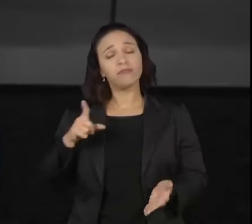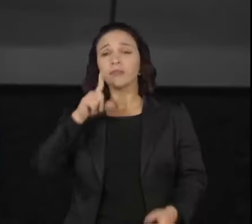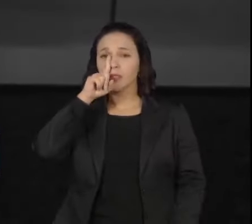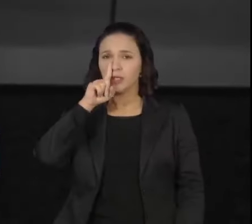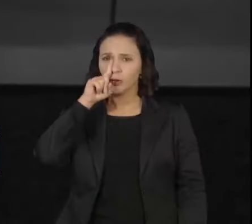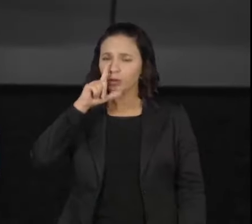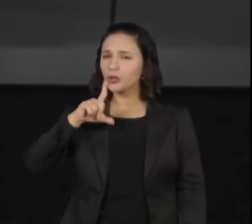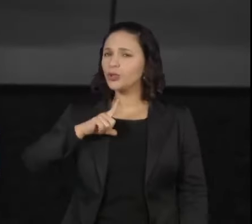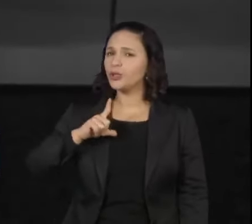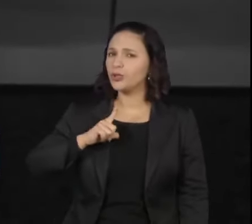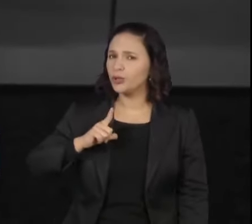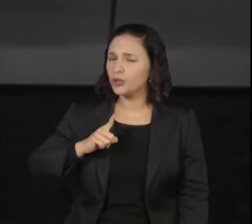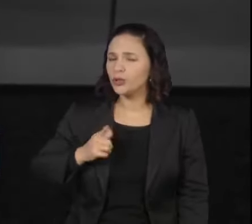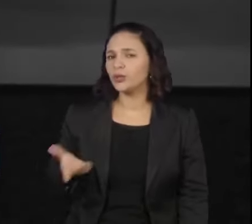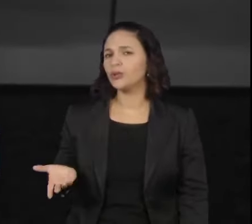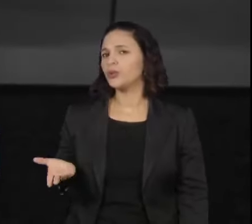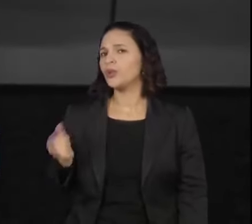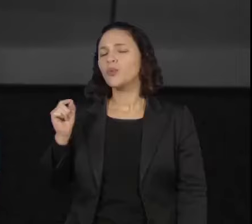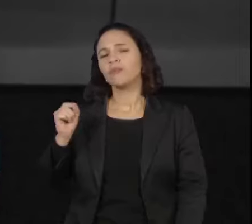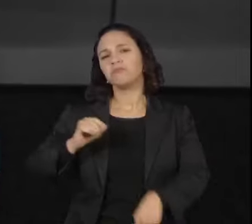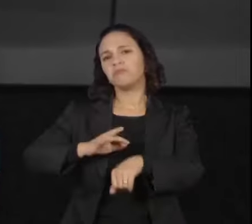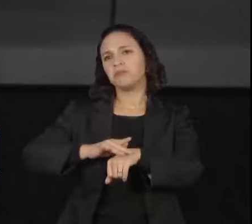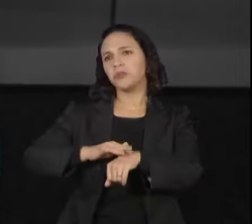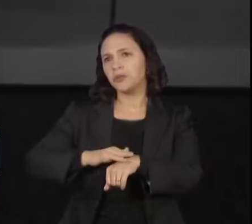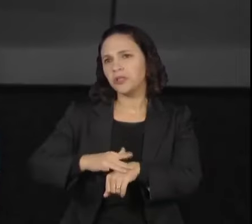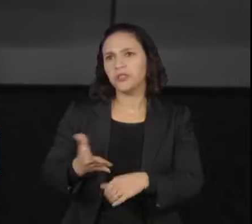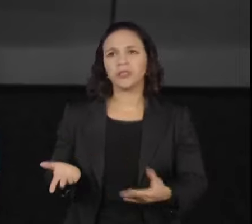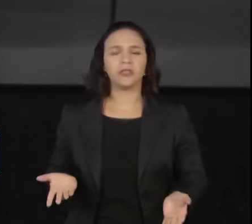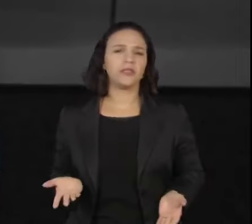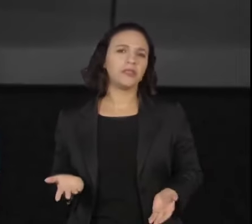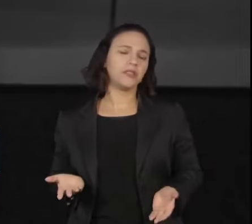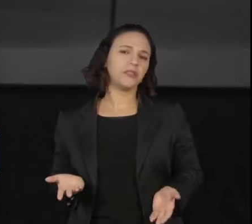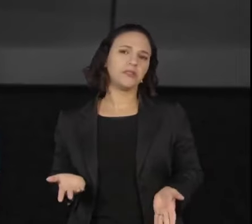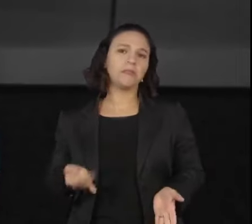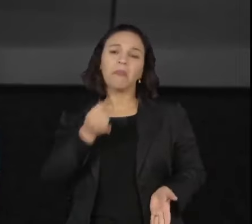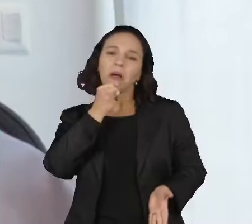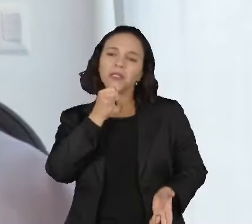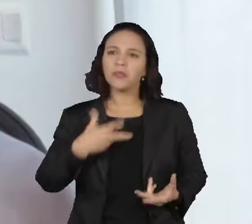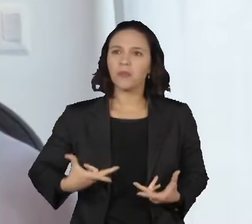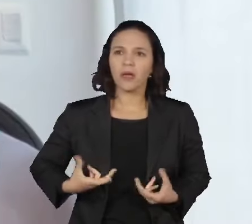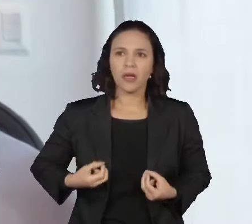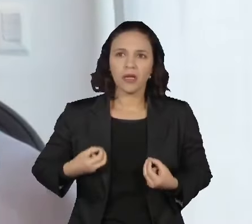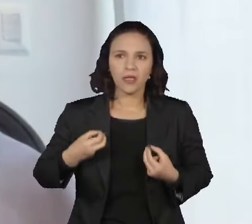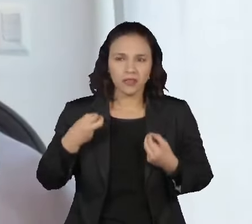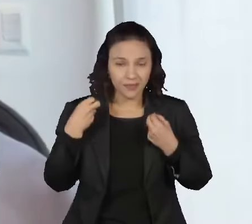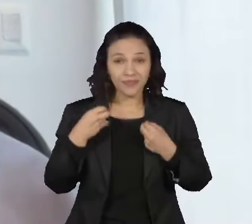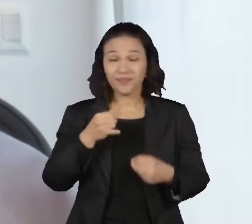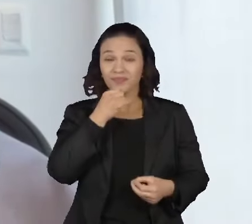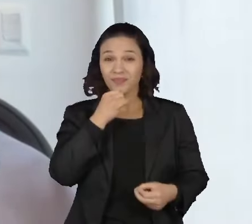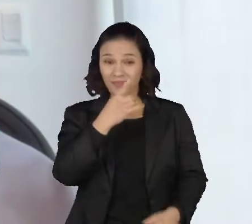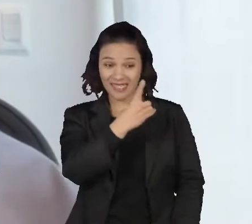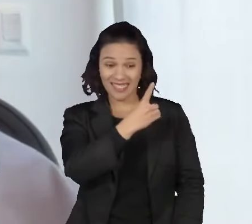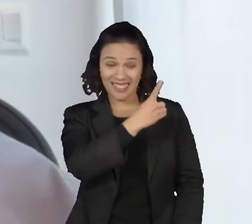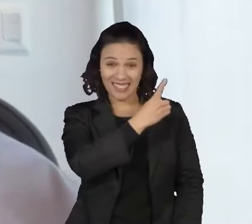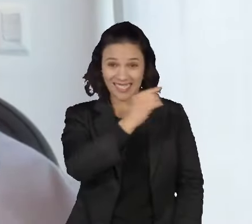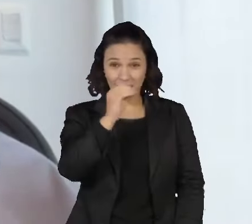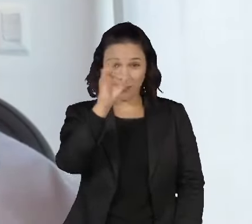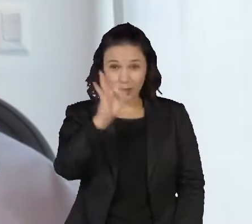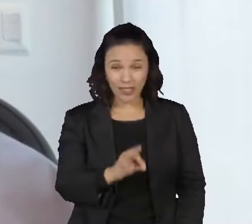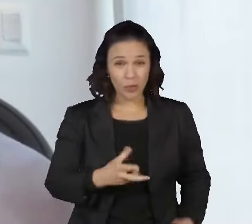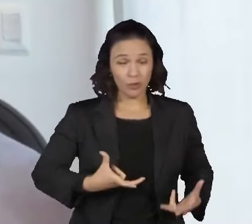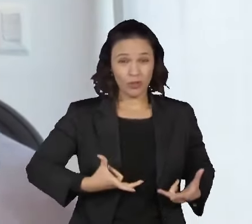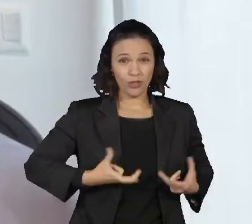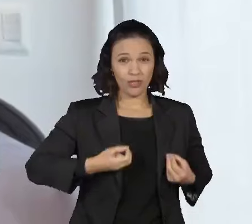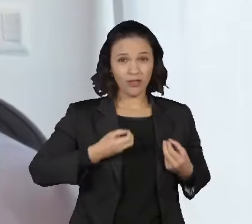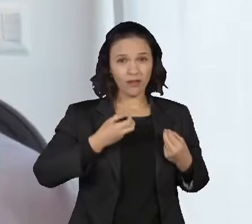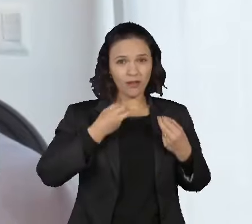riscos de doenças em relação, por exemplo, ao câncer. Dos 100% dos tumores e dos